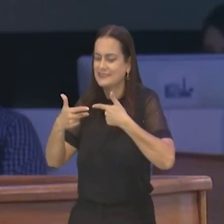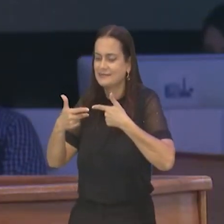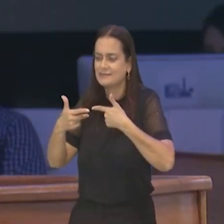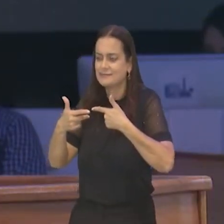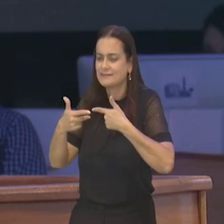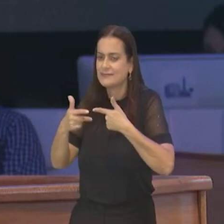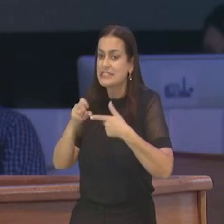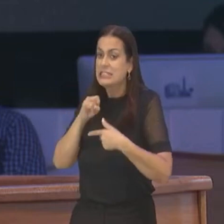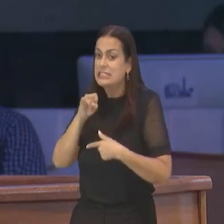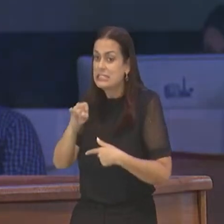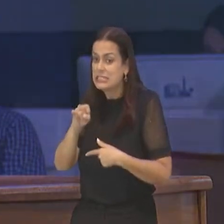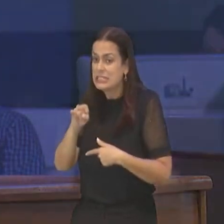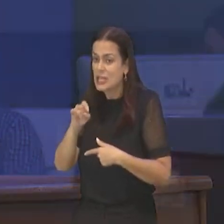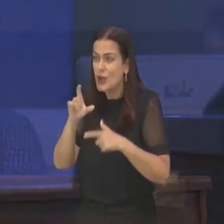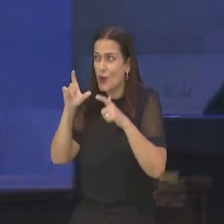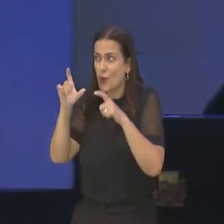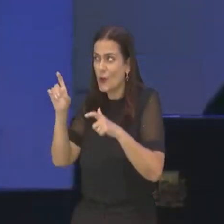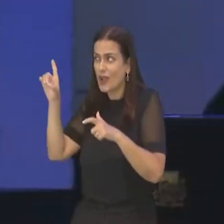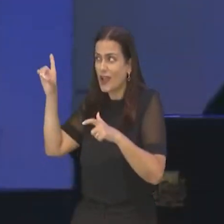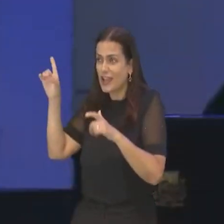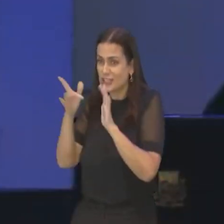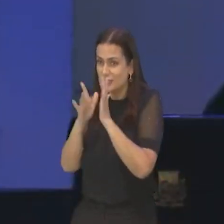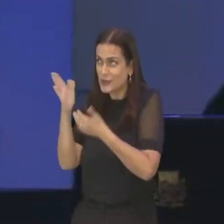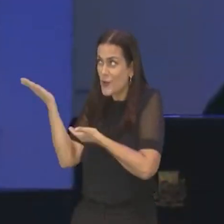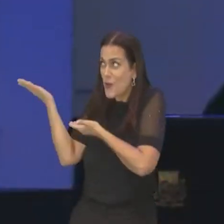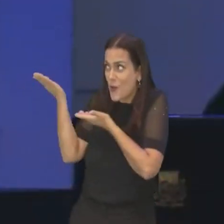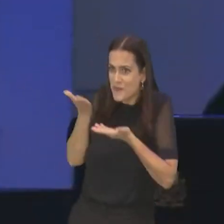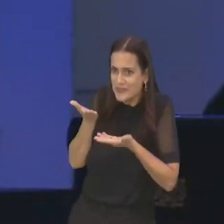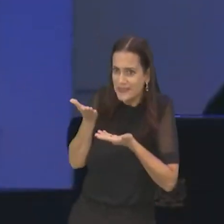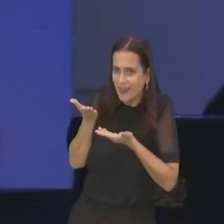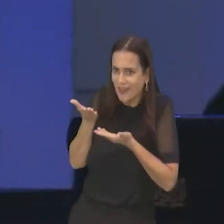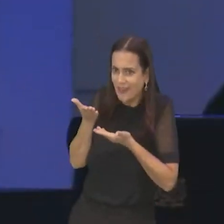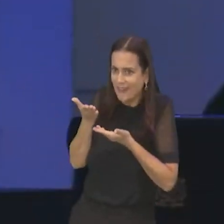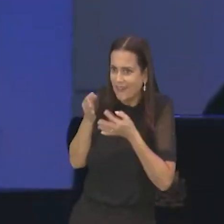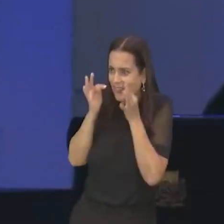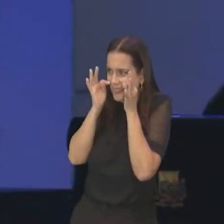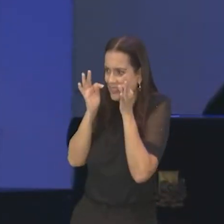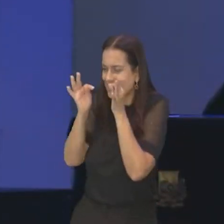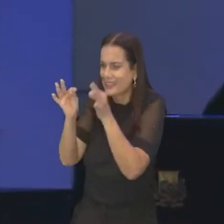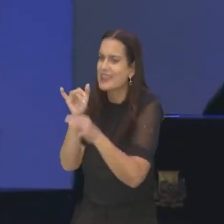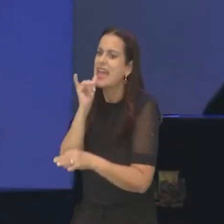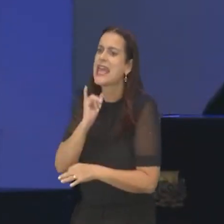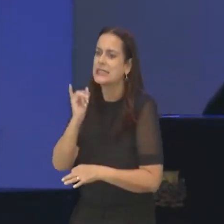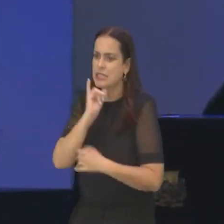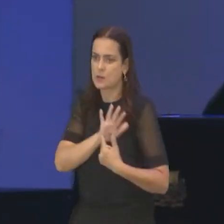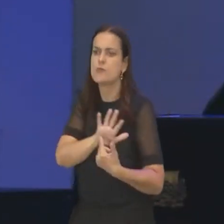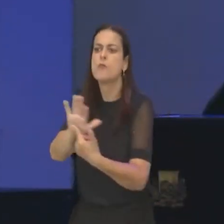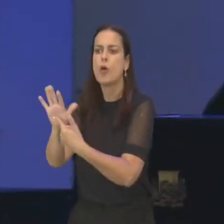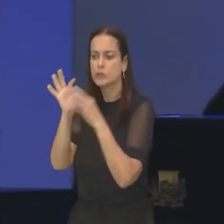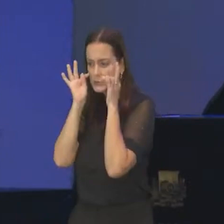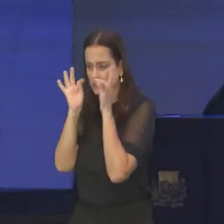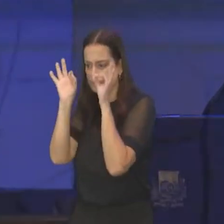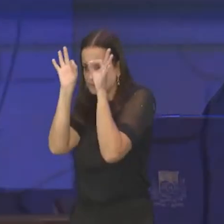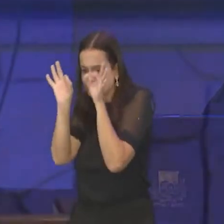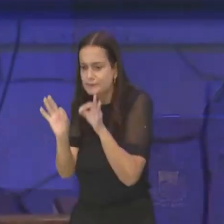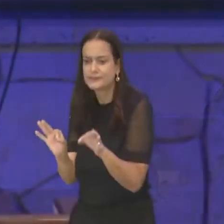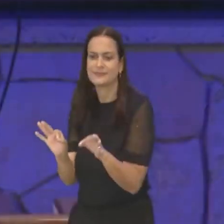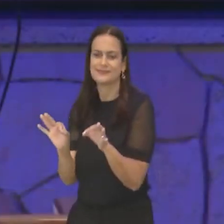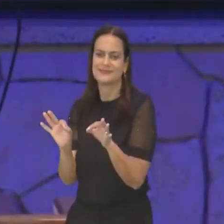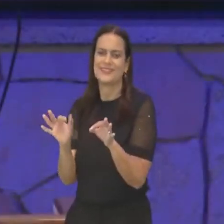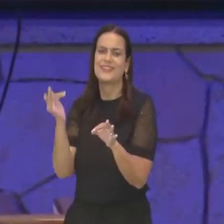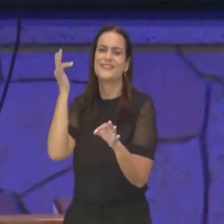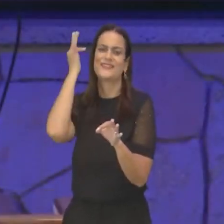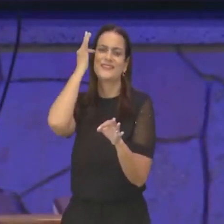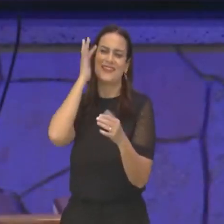se dermos lugar a Cristo, daremos também o nosso exemplo e o nosso testemunho de fé.